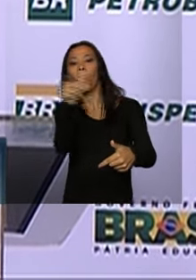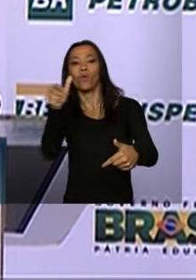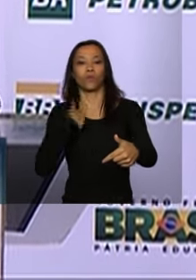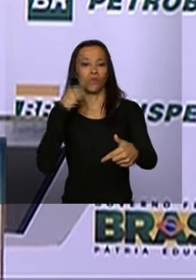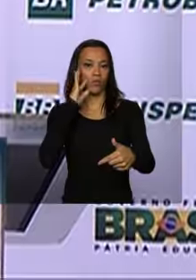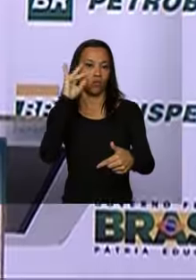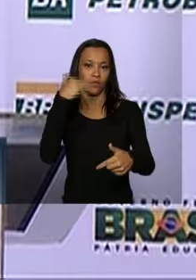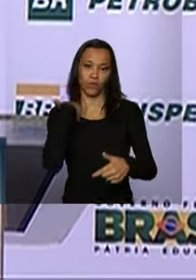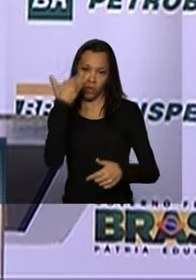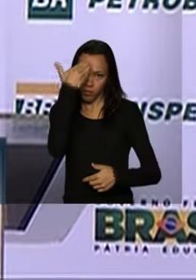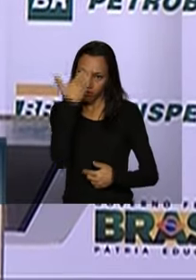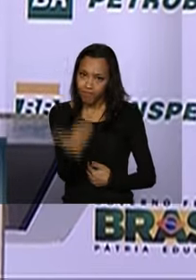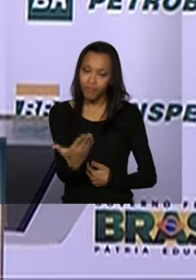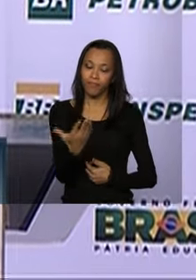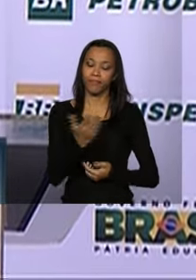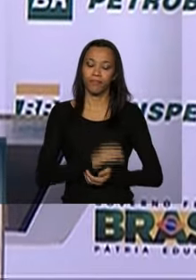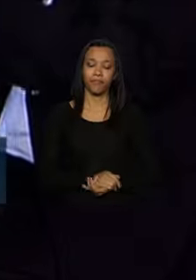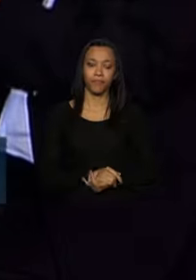obrigada.